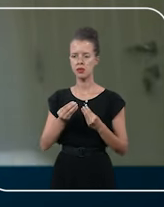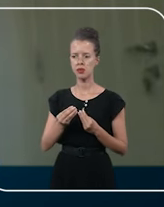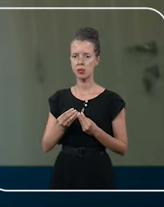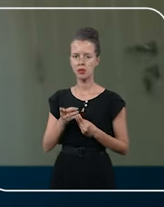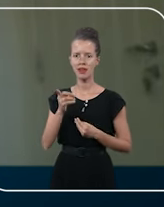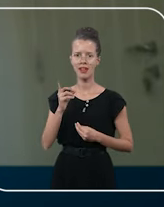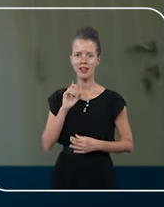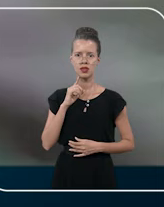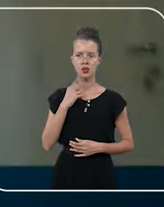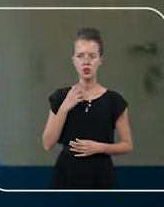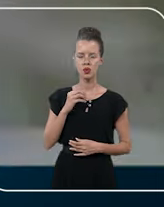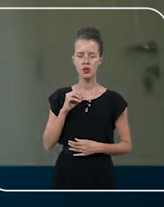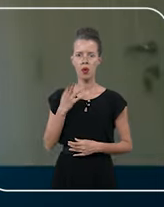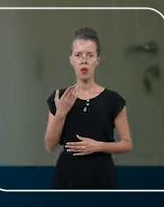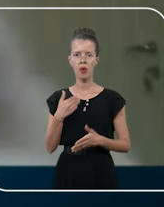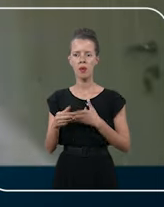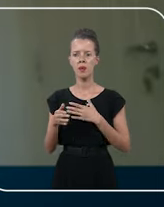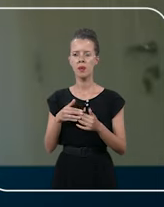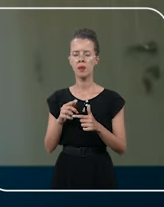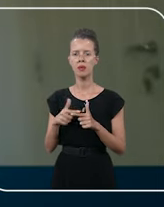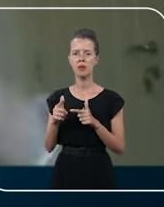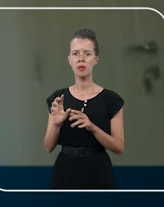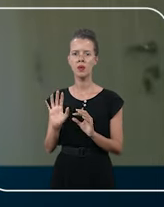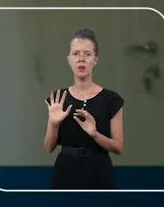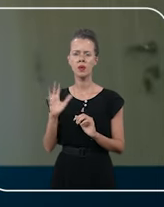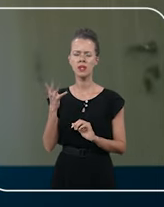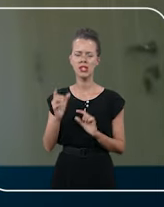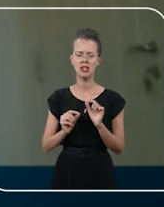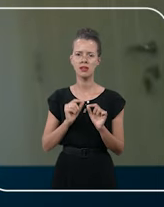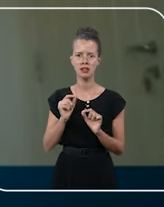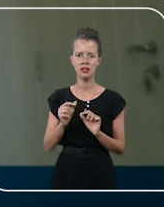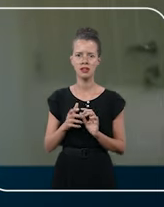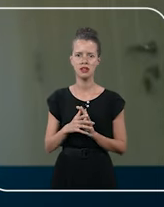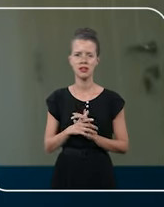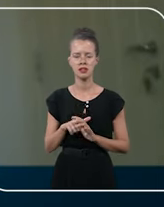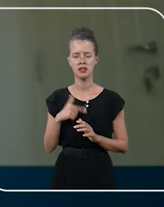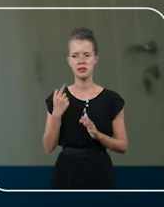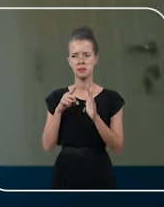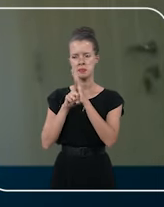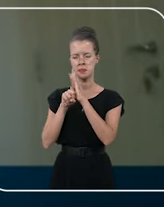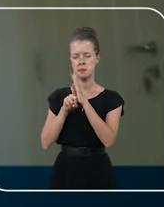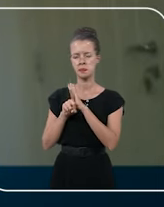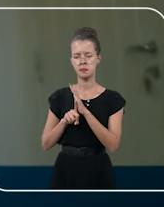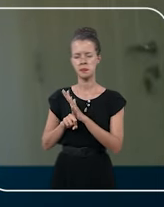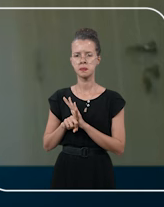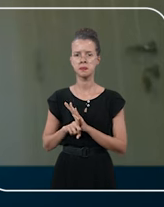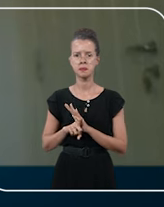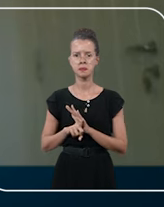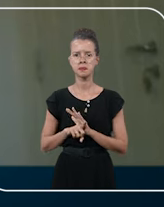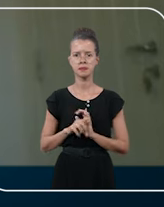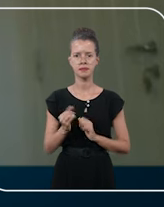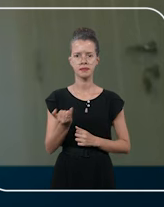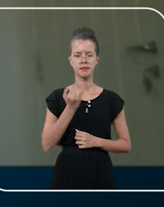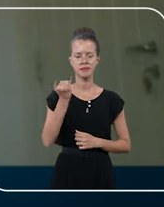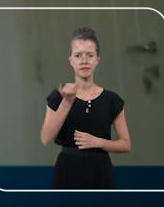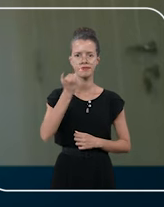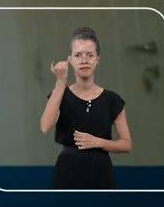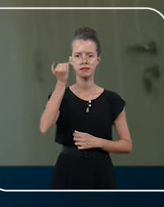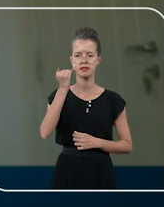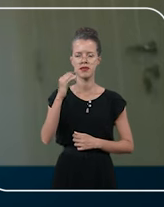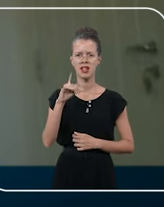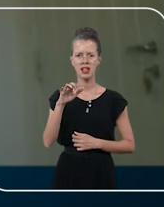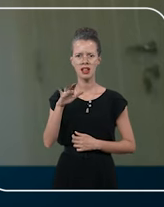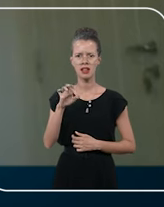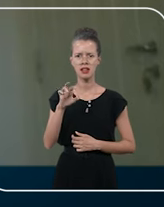ocorrência da fatalidade ou do dano. Então, nós temos que verificar essa questão que o doutor Guilherme ele falou